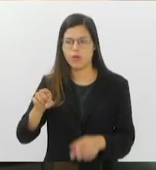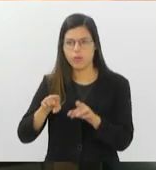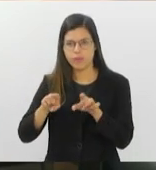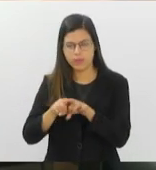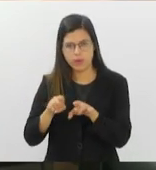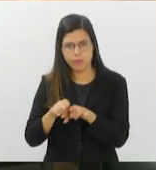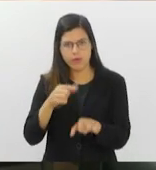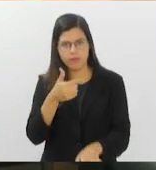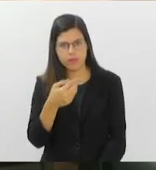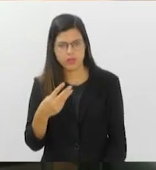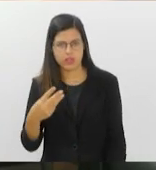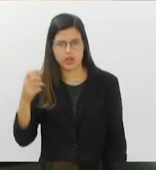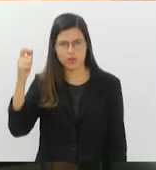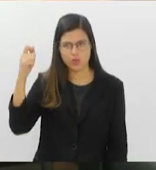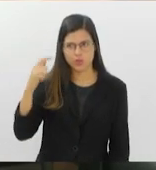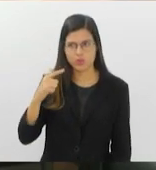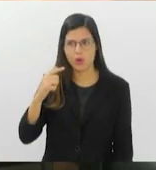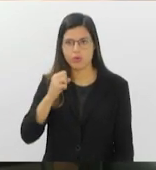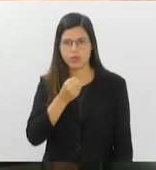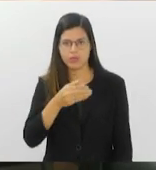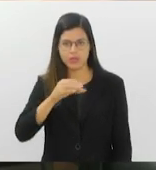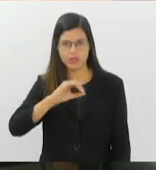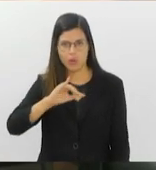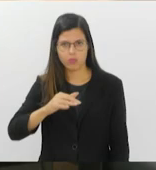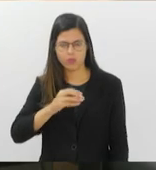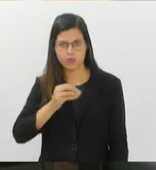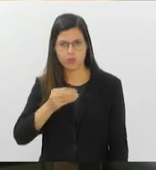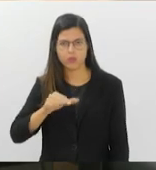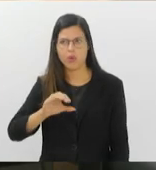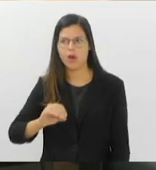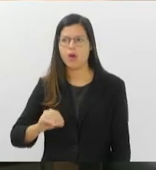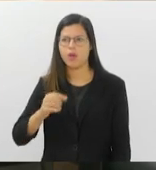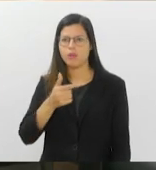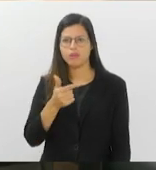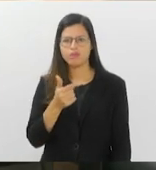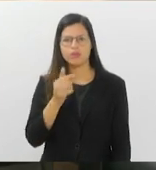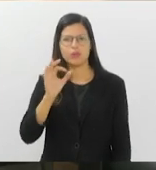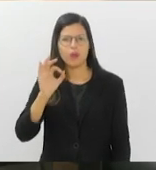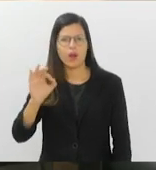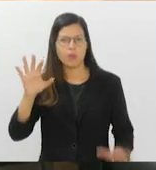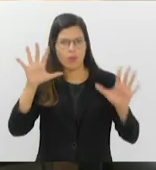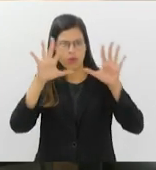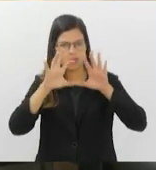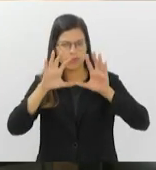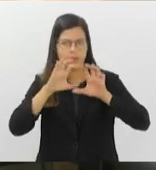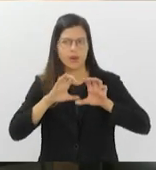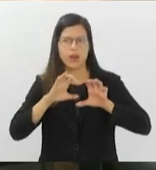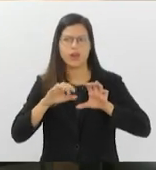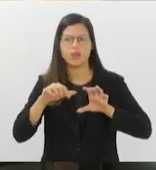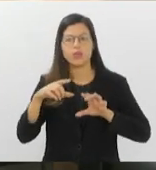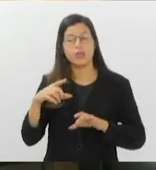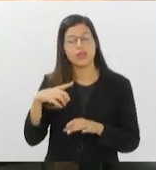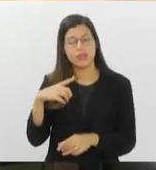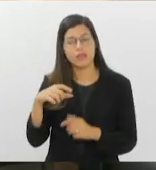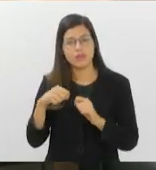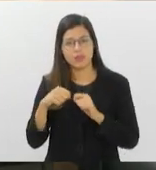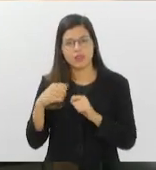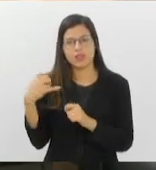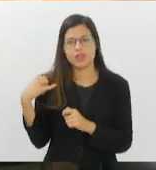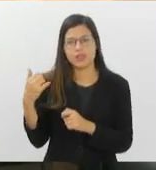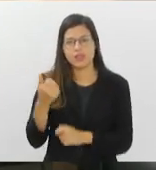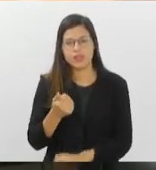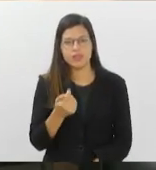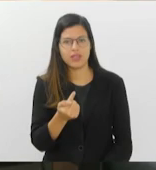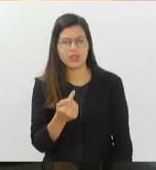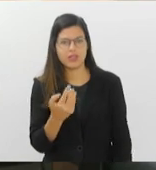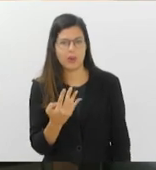João da Barra, que está nublado, com 22 graus nesse momento. São João da Barra, que está completando 174 anos